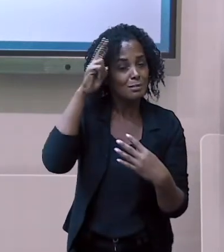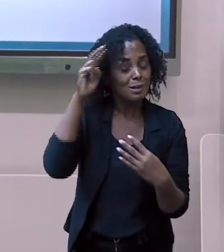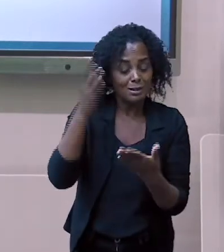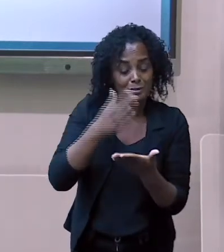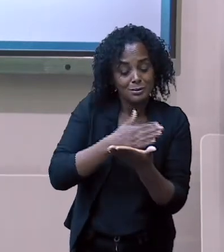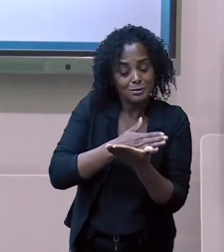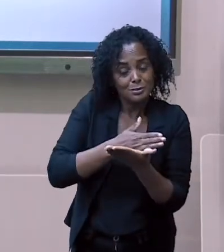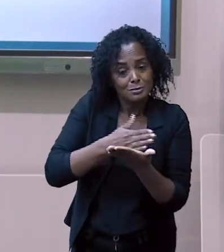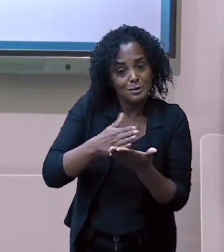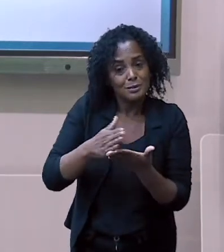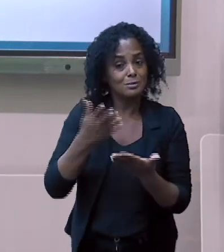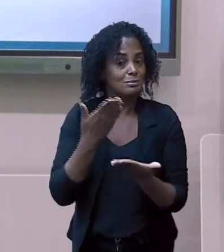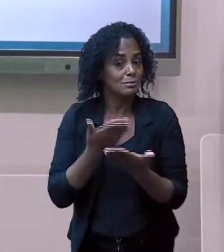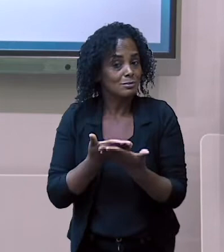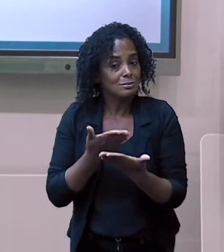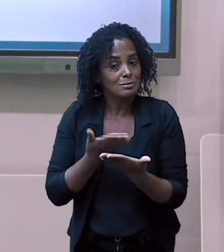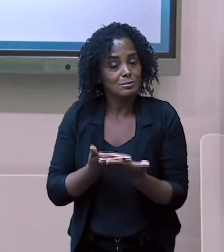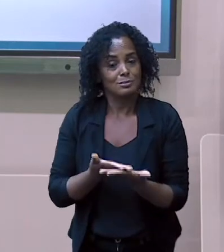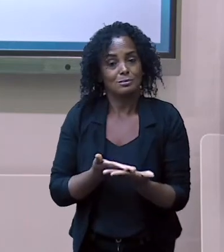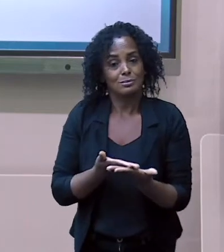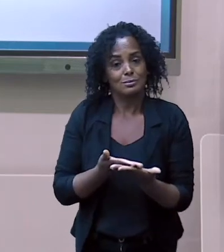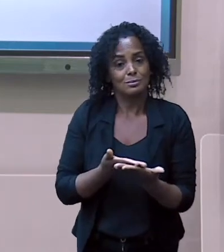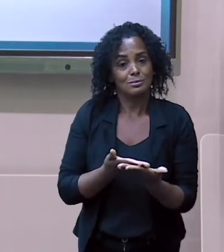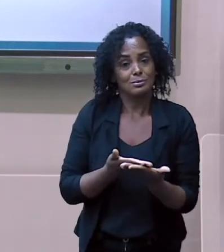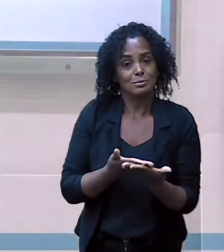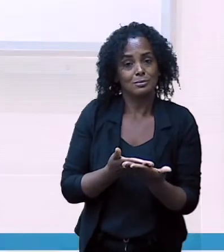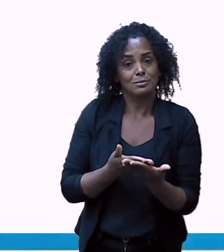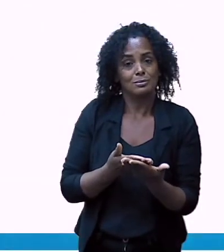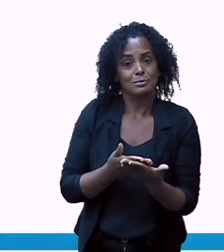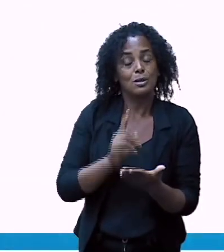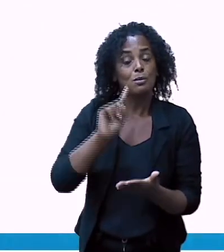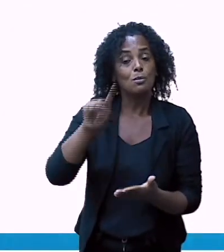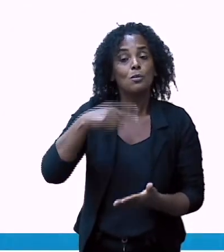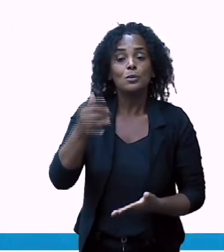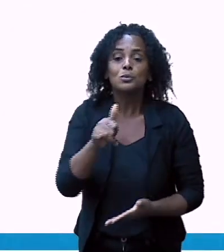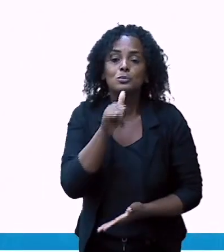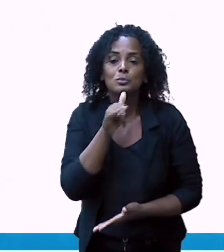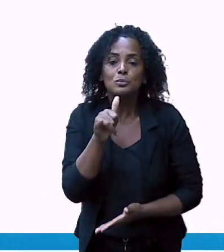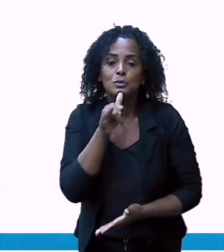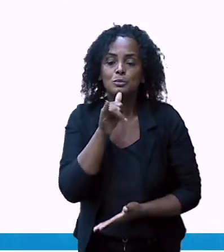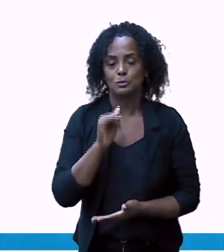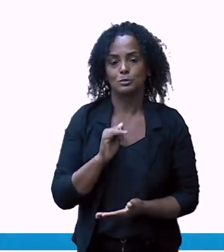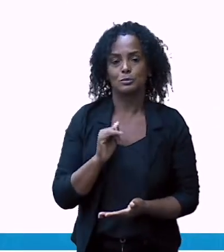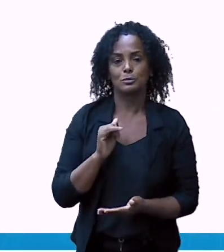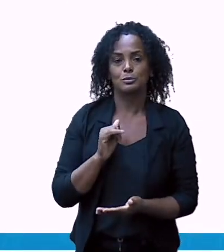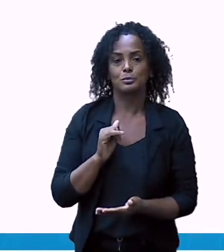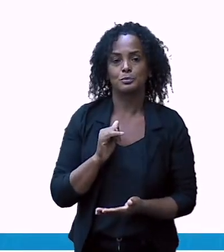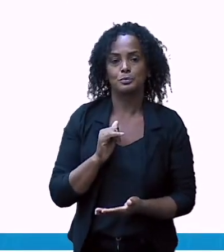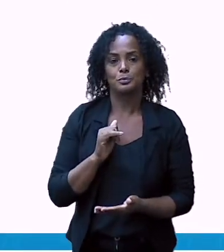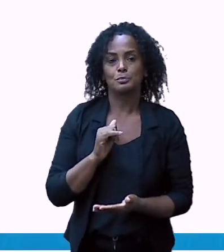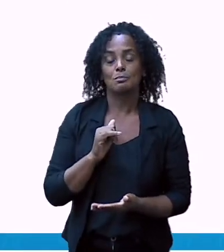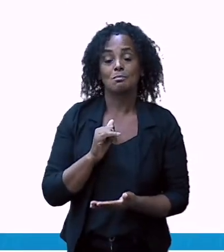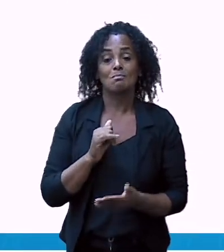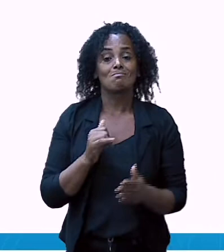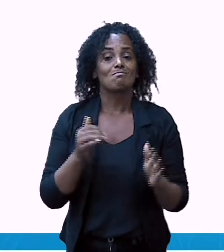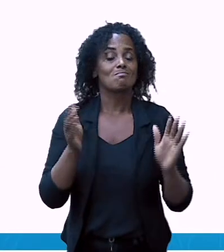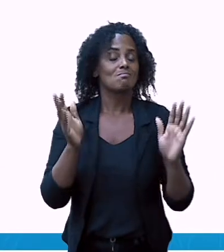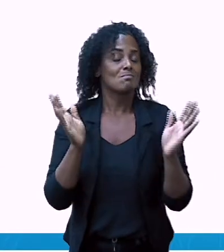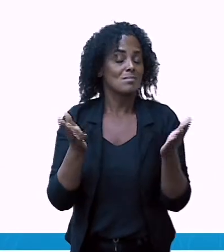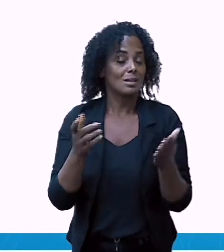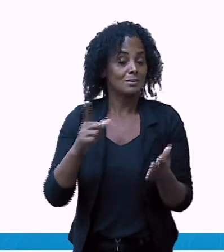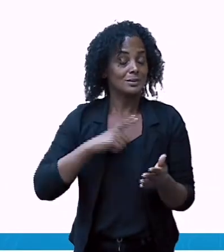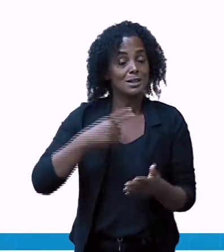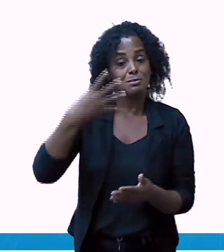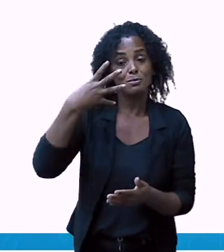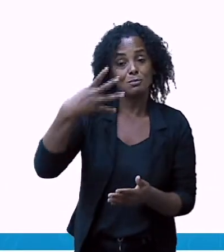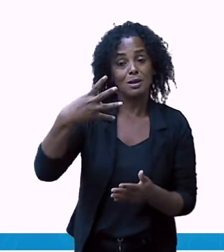que é aquela mesma expressão numérica que eu trouxe como exemplo. Veja bem, agora tem as 4